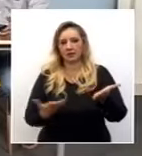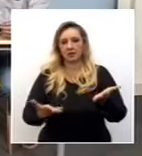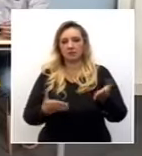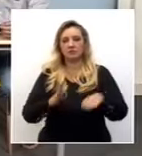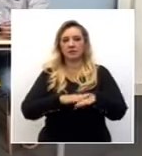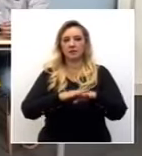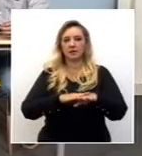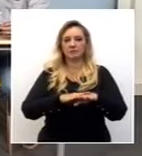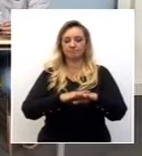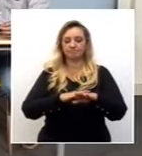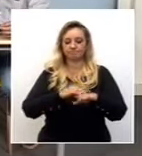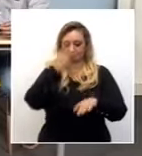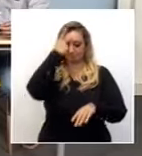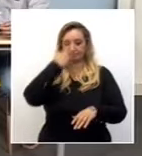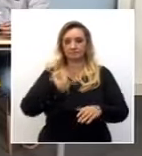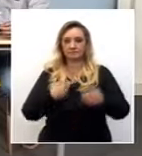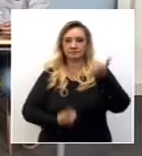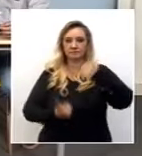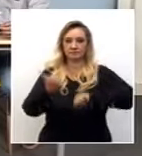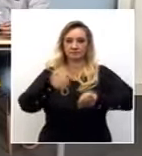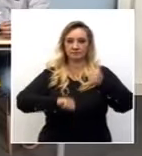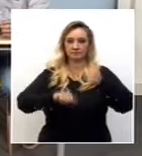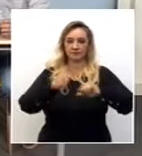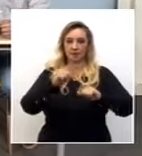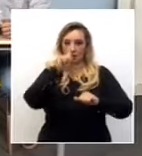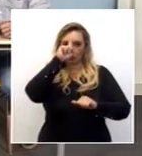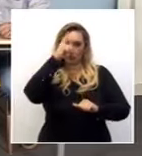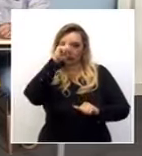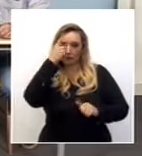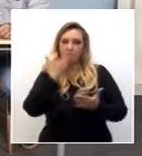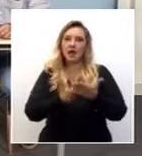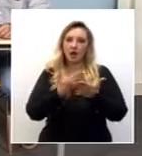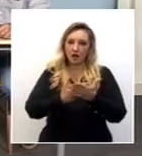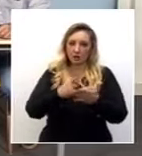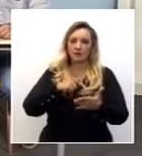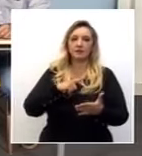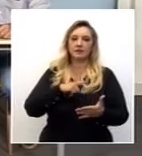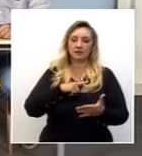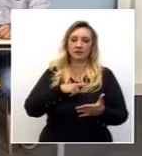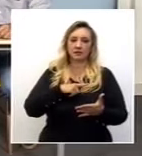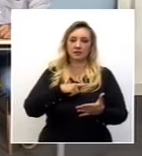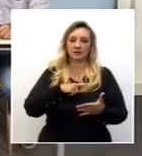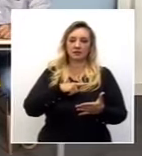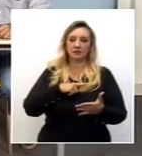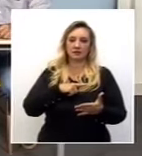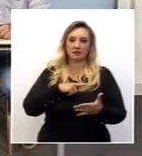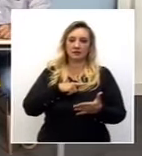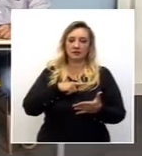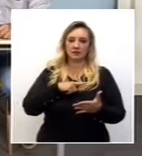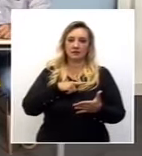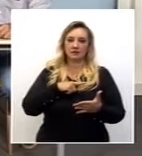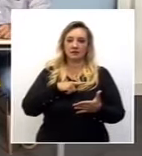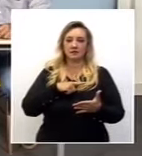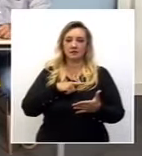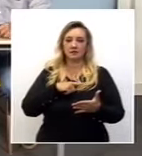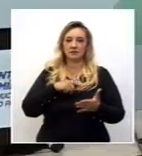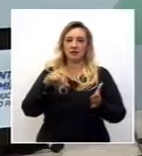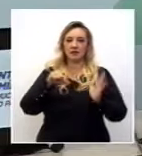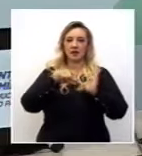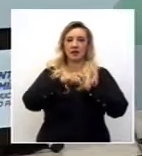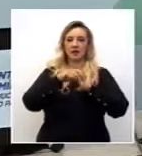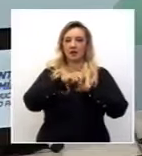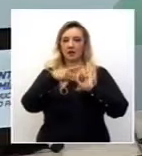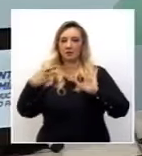fazer a autoavaliação dele. Sim, sim. Dúvidas que apareçam nas aulas pelo aplicativo, né, do centro de mídias. Se